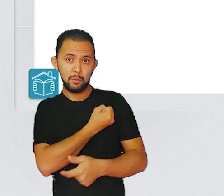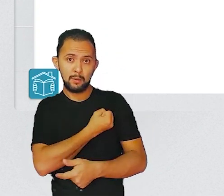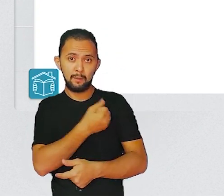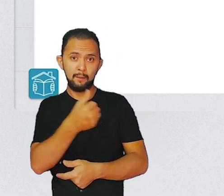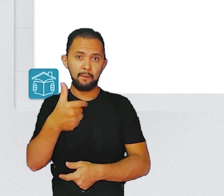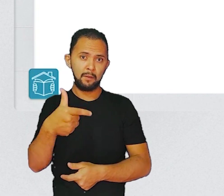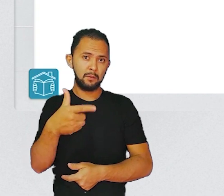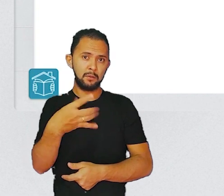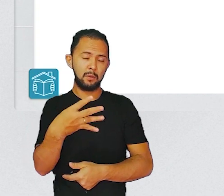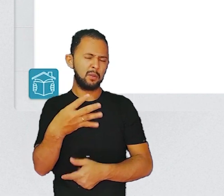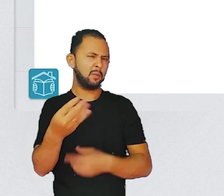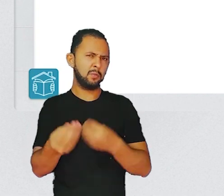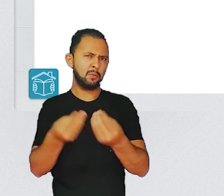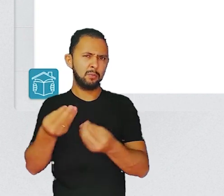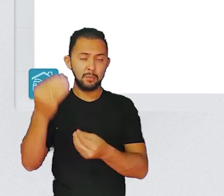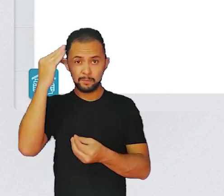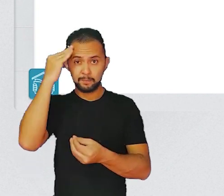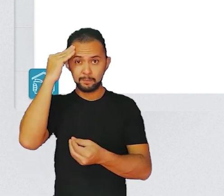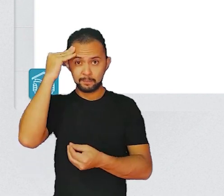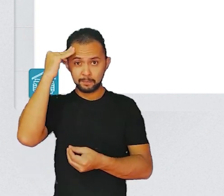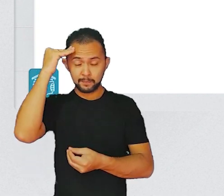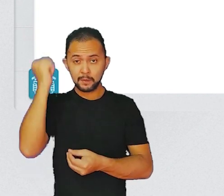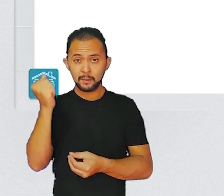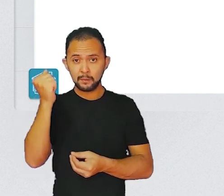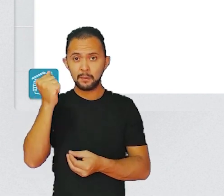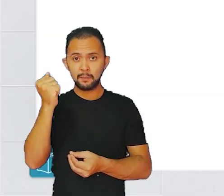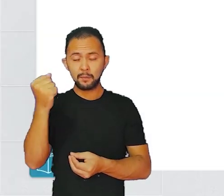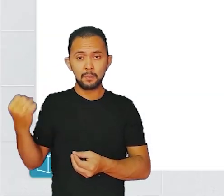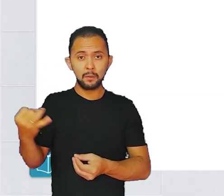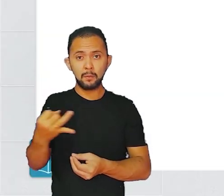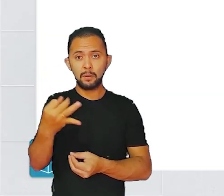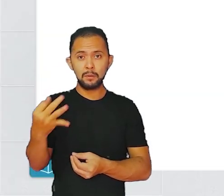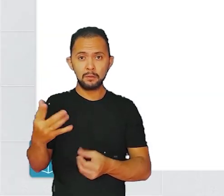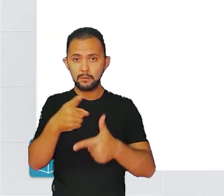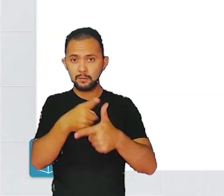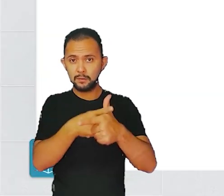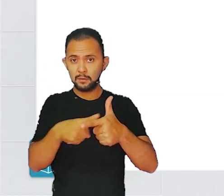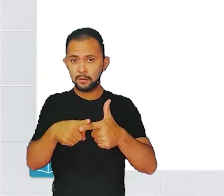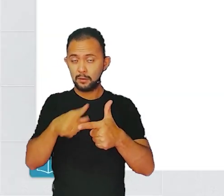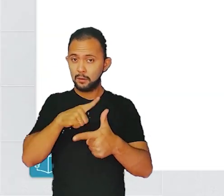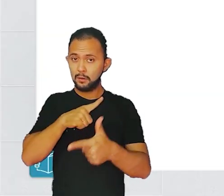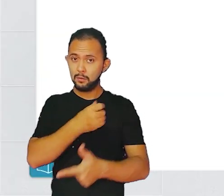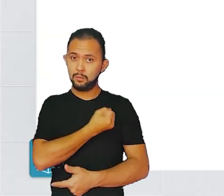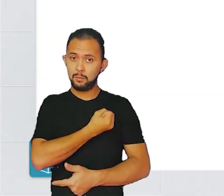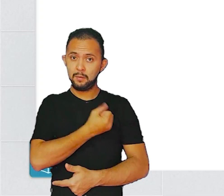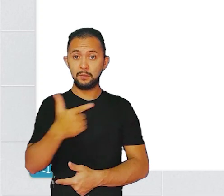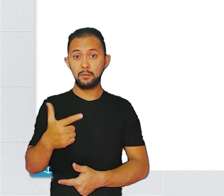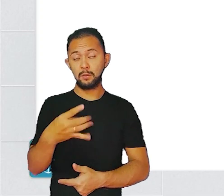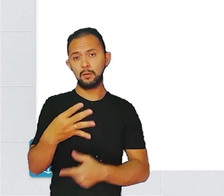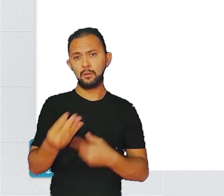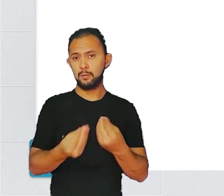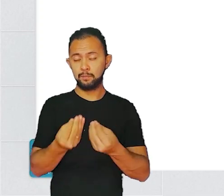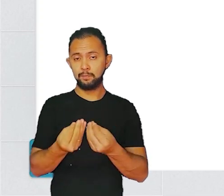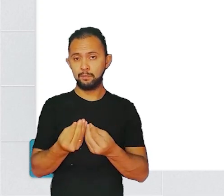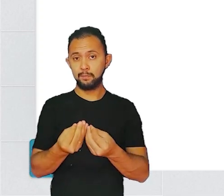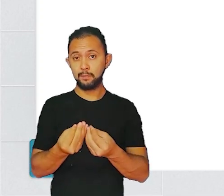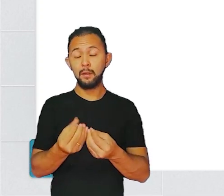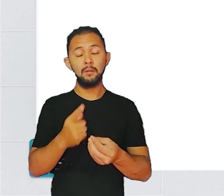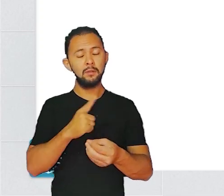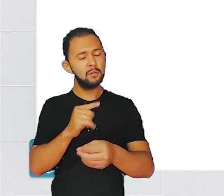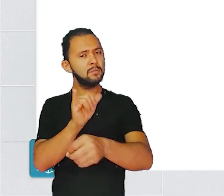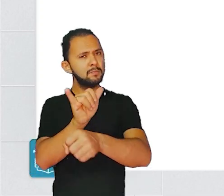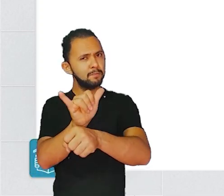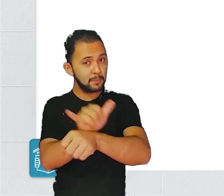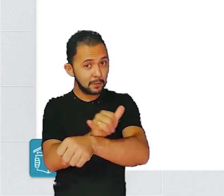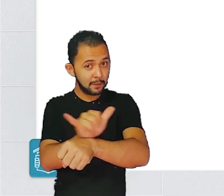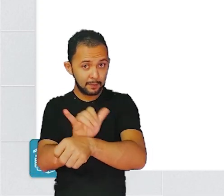como é que a gente faz para saber quantos divisores tem o 24? Tem uma técnica e é muito simples. Não é difícil, na verdade,